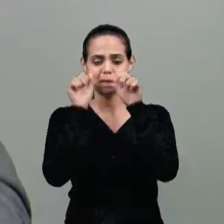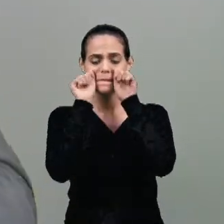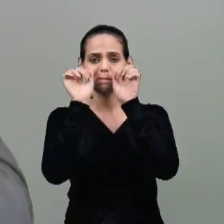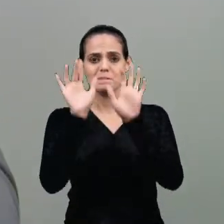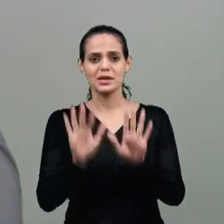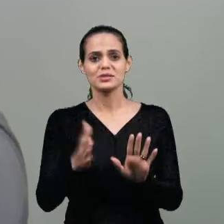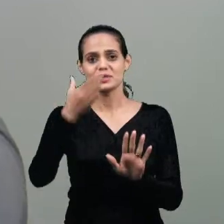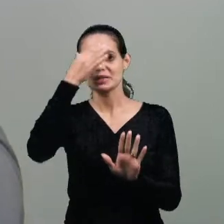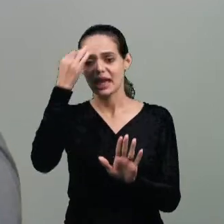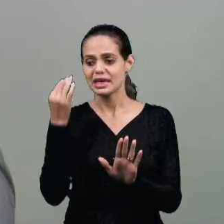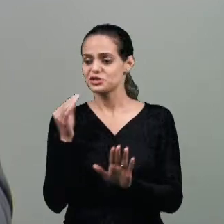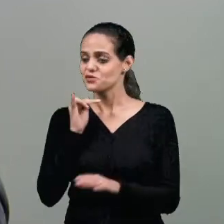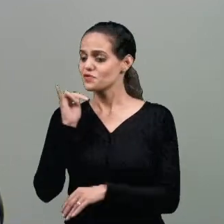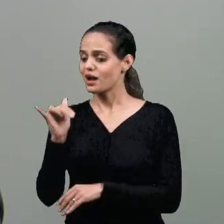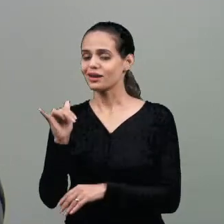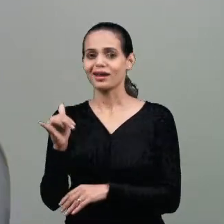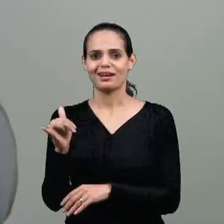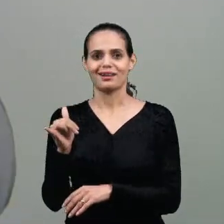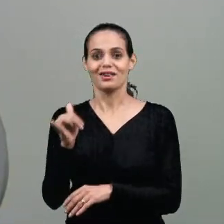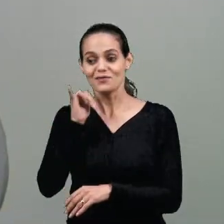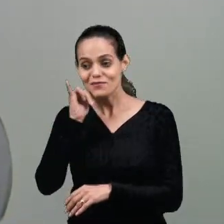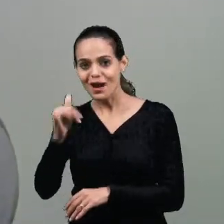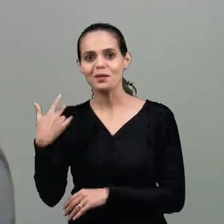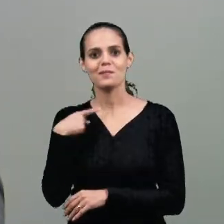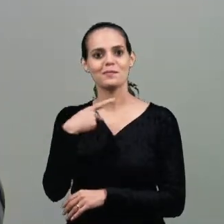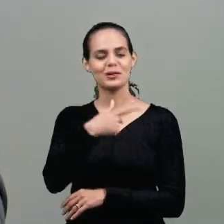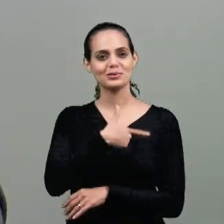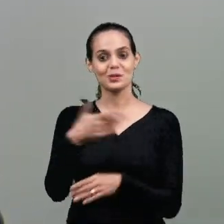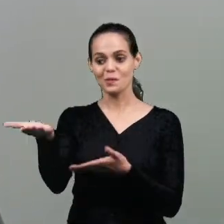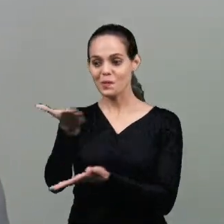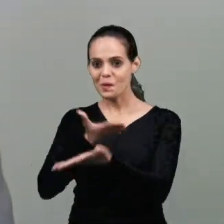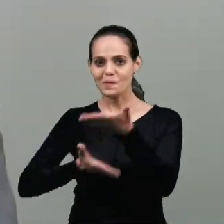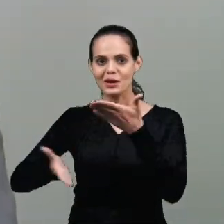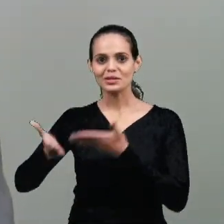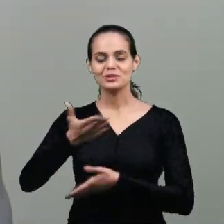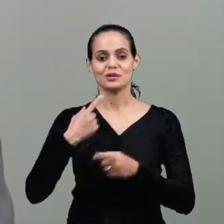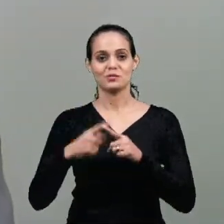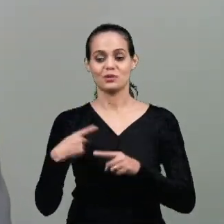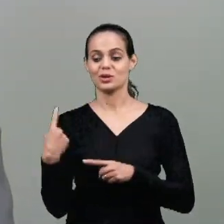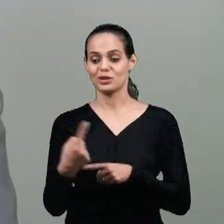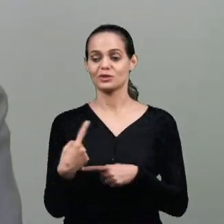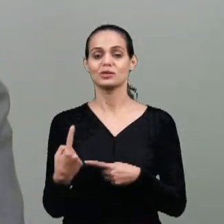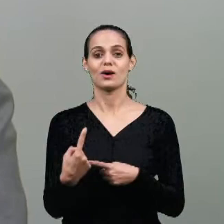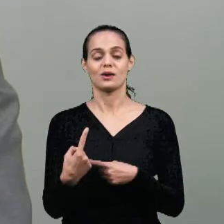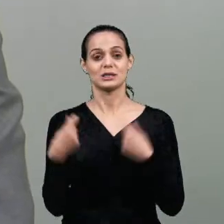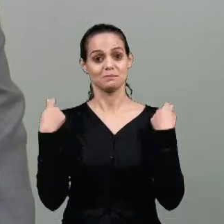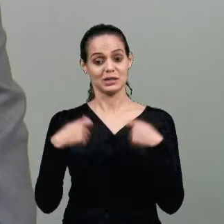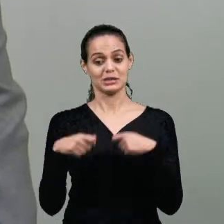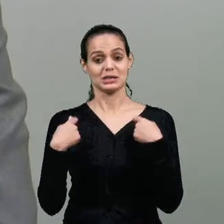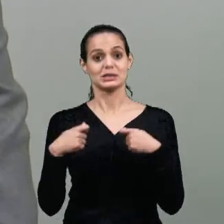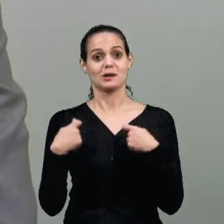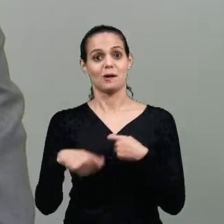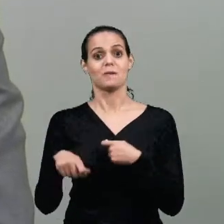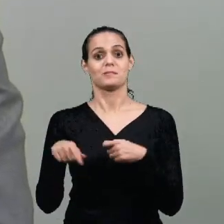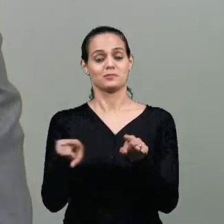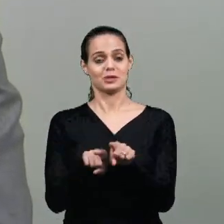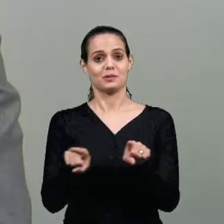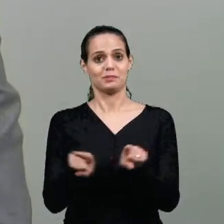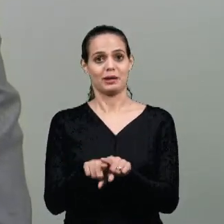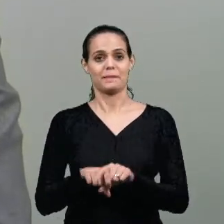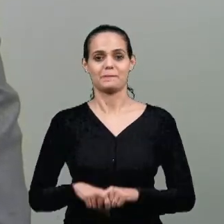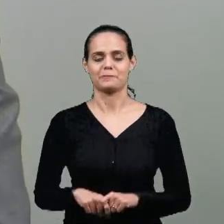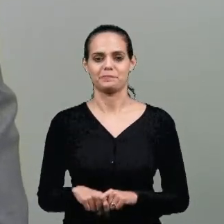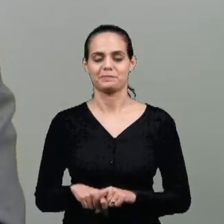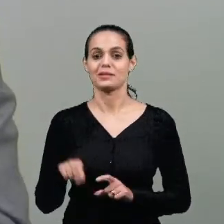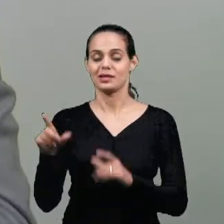voltar. Pastor, recebi a bênção. Compartilha também, porque a gente precisa. É coisa boa. Aliás, eu vou fazer uma coisa com o Diniz lá na igreja. Como